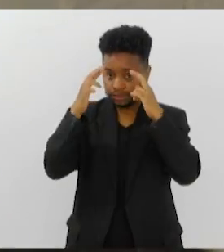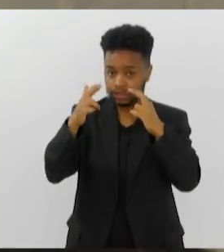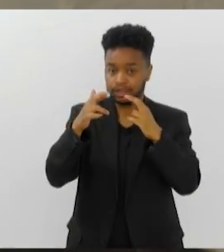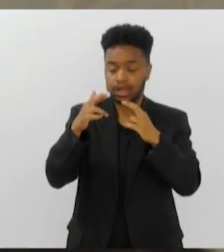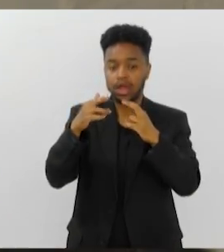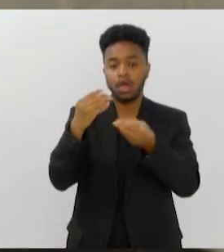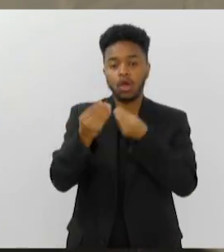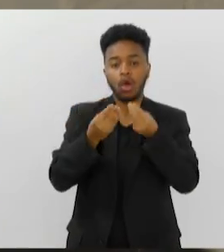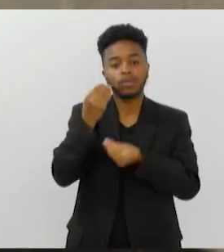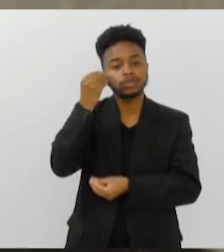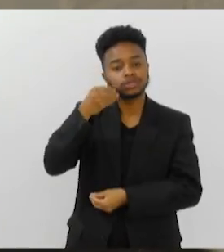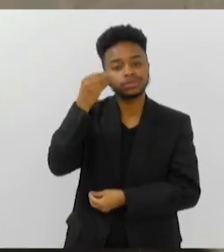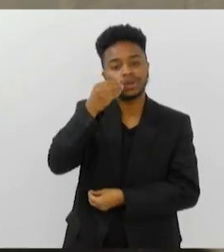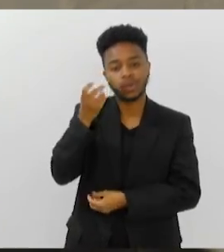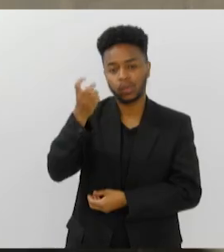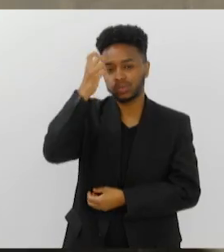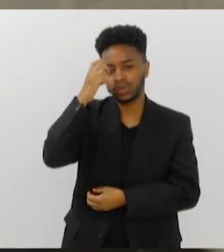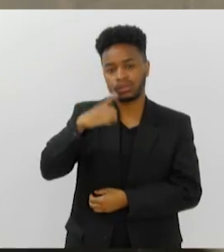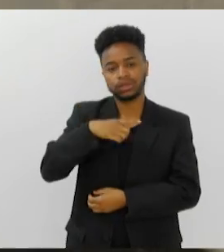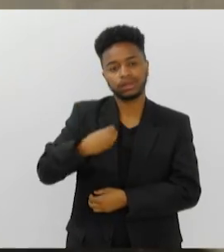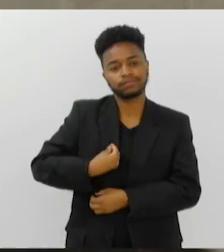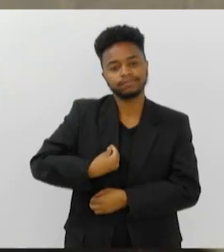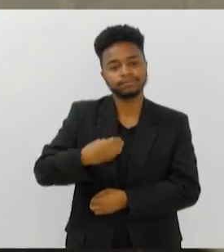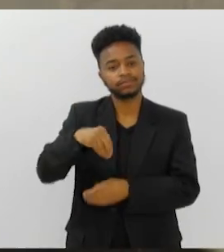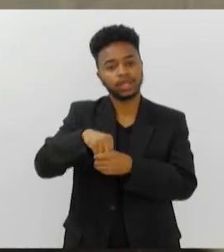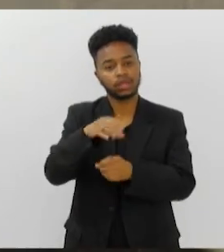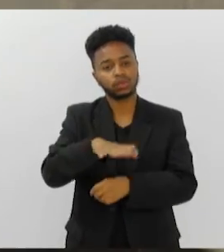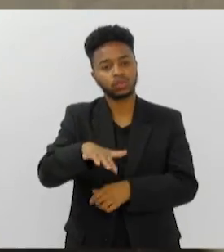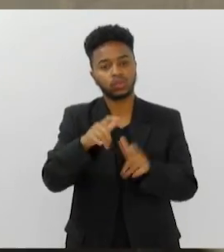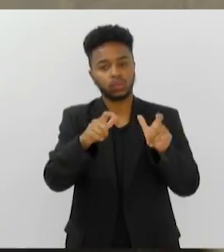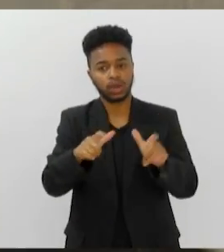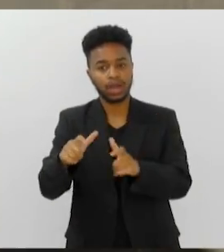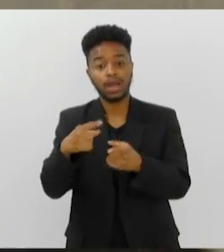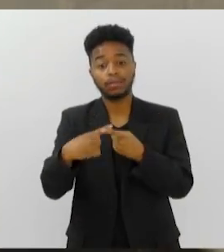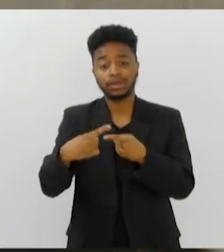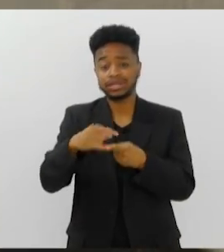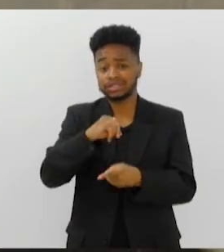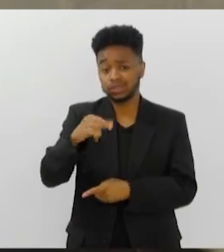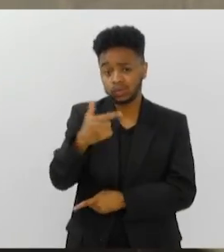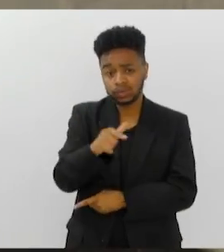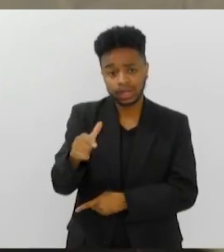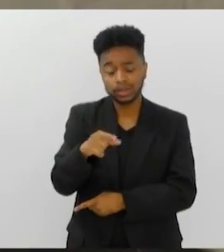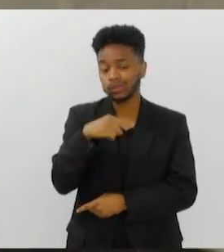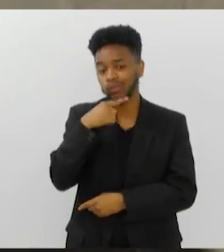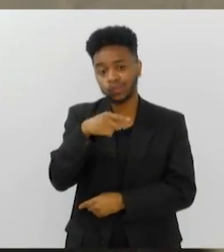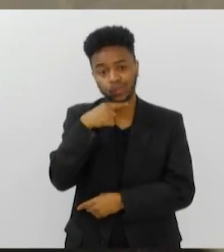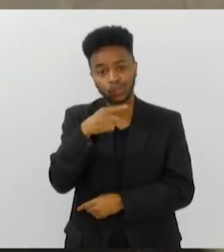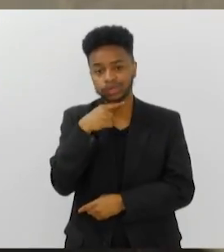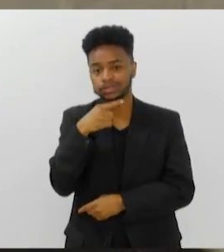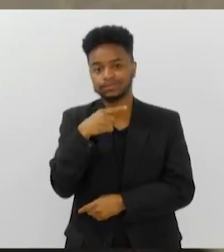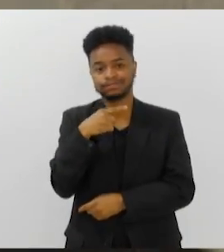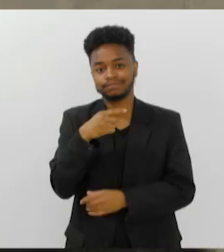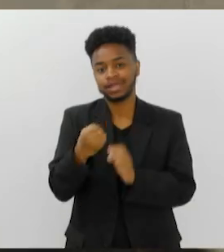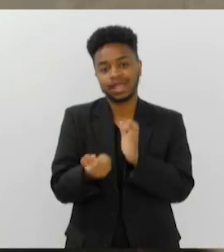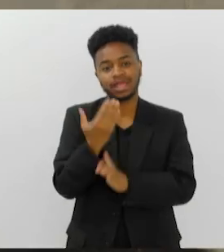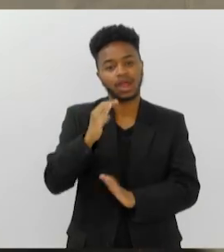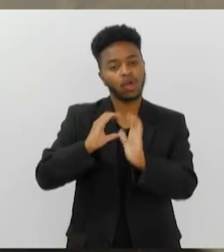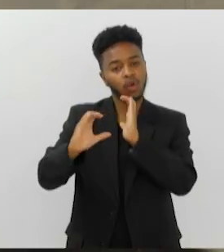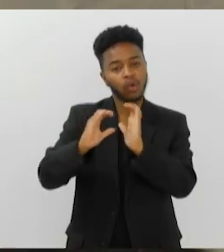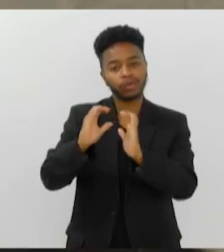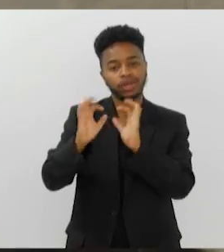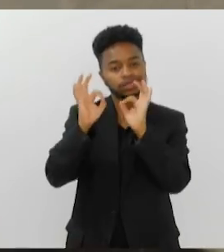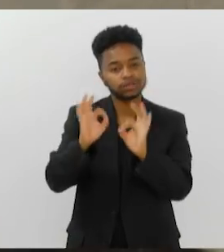experiências culturais que existem naquele lugar, porque sem isso não há possibilidade de você estabelecer uma